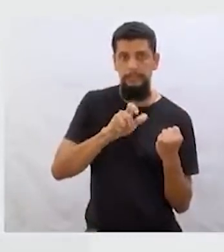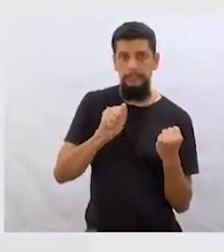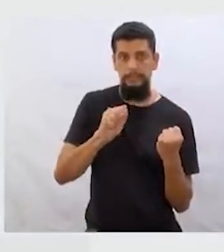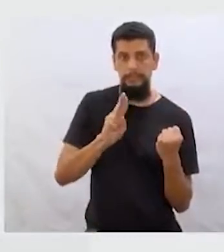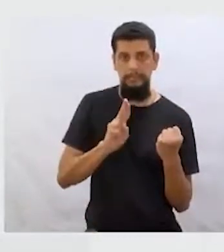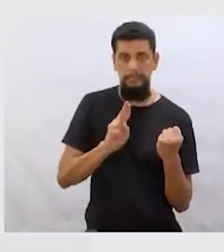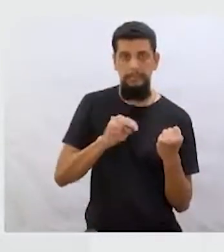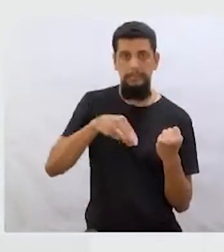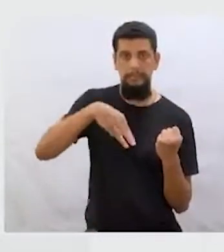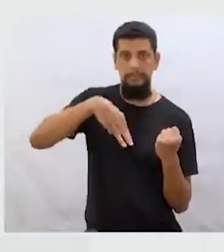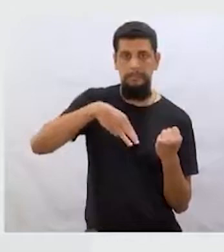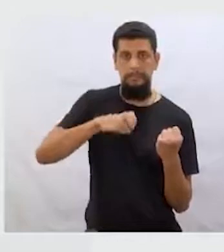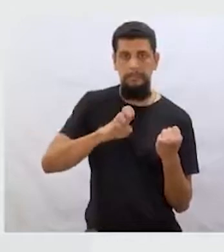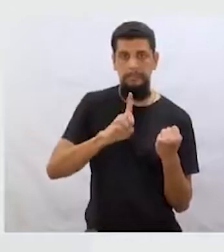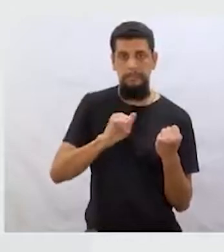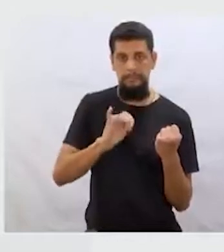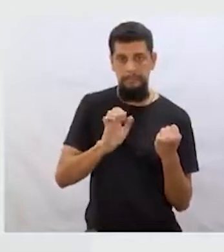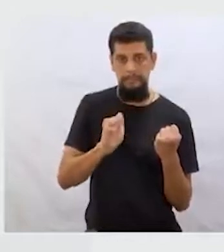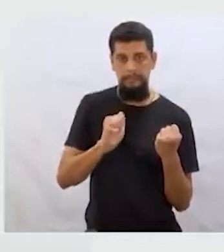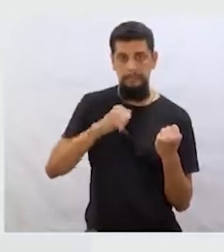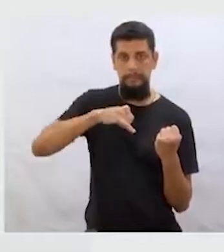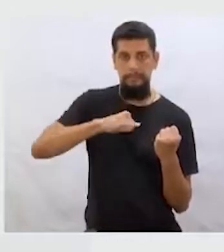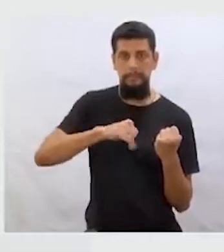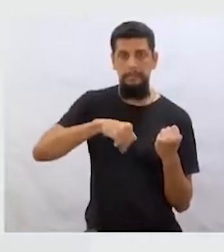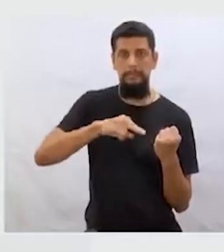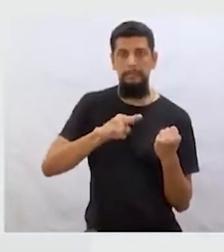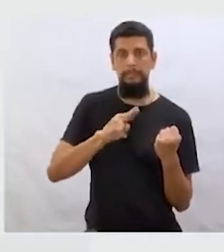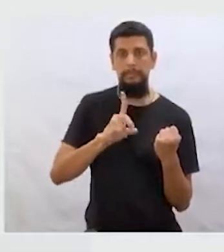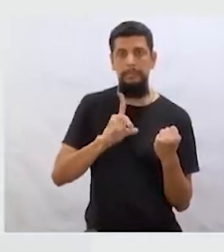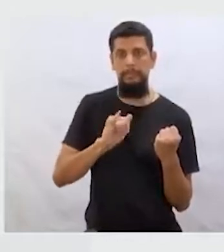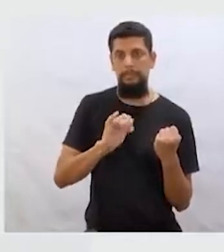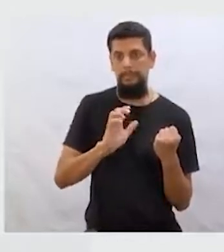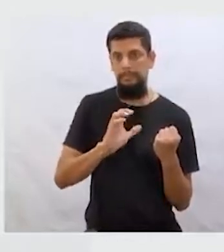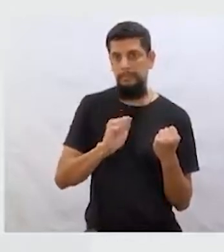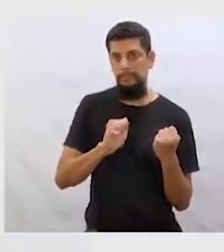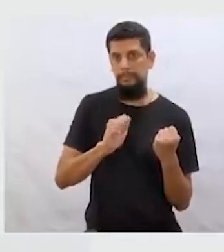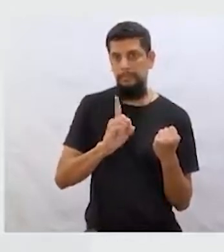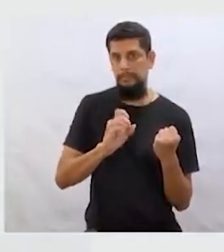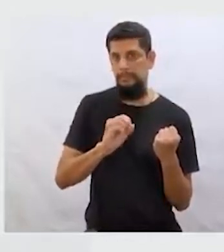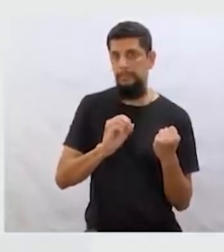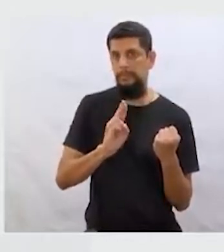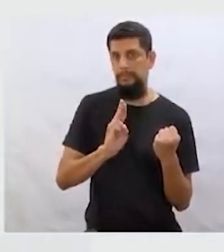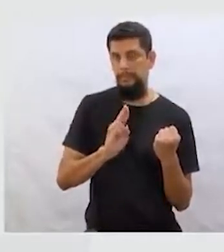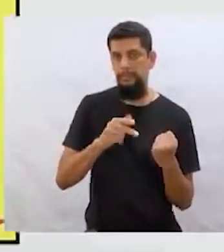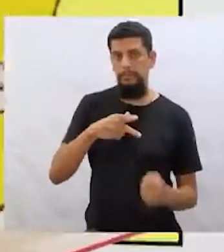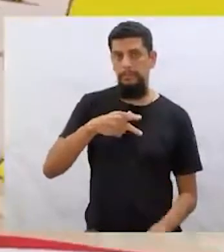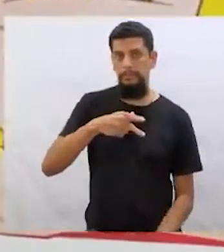Médio, Indicador e Polegar.